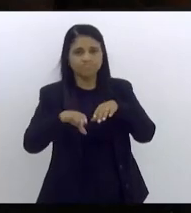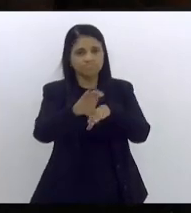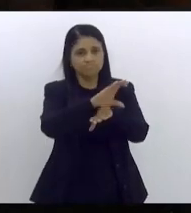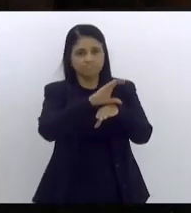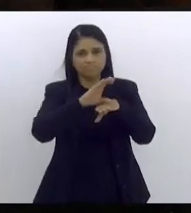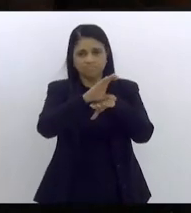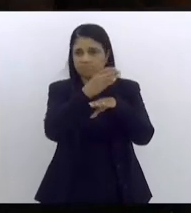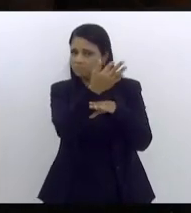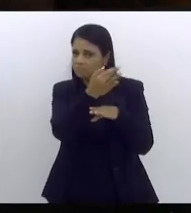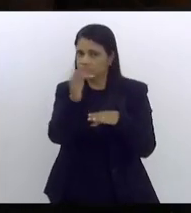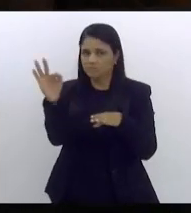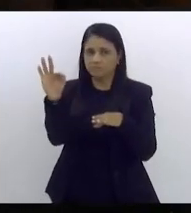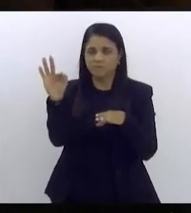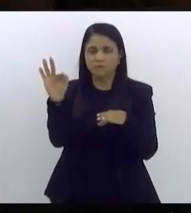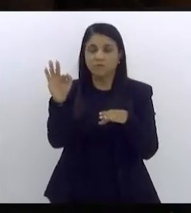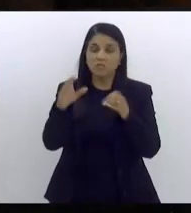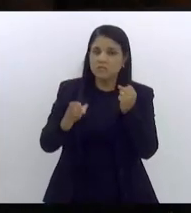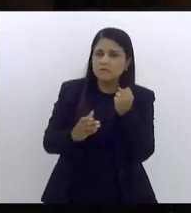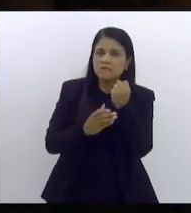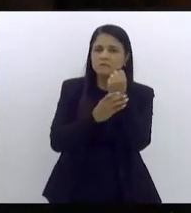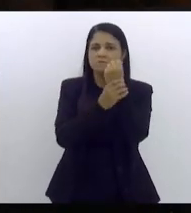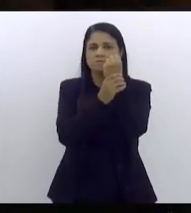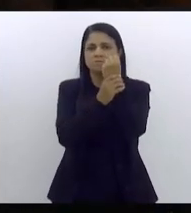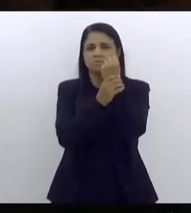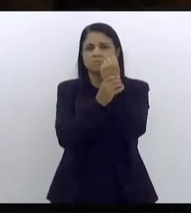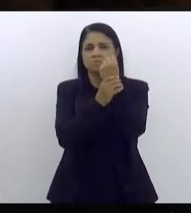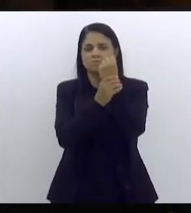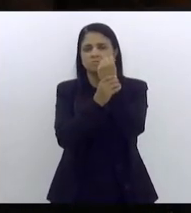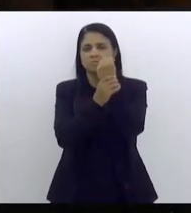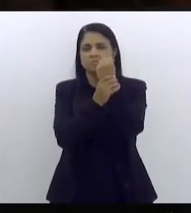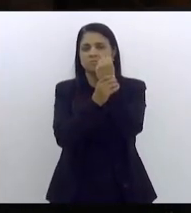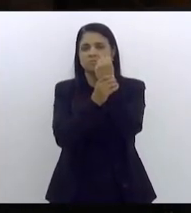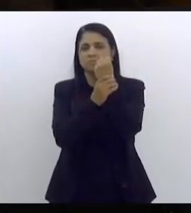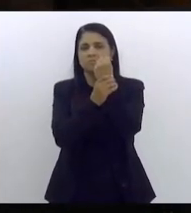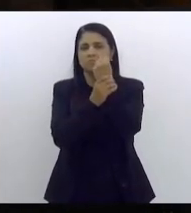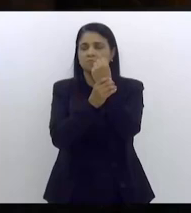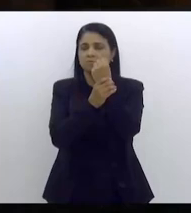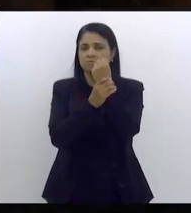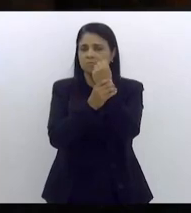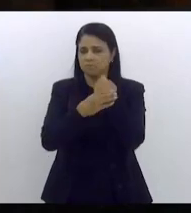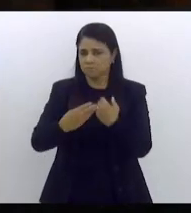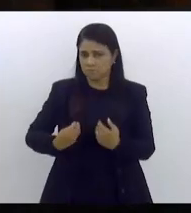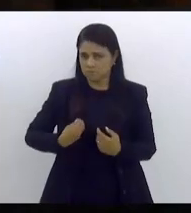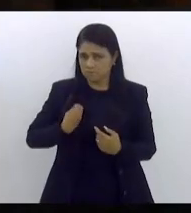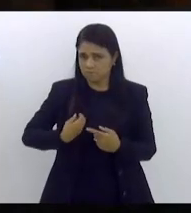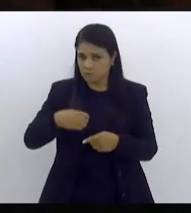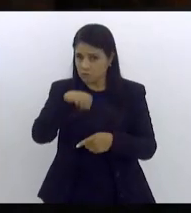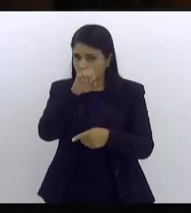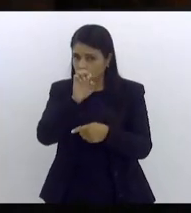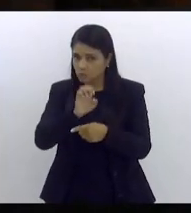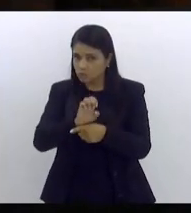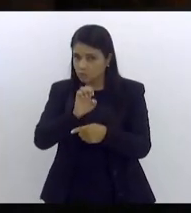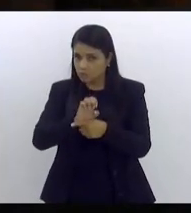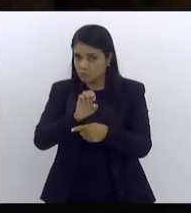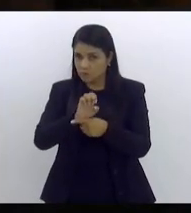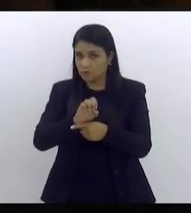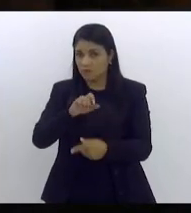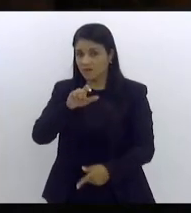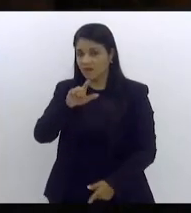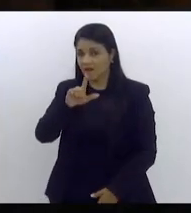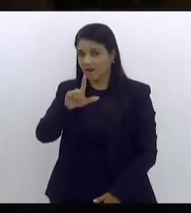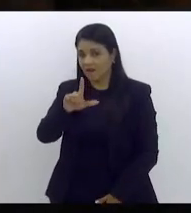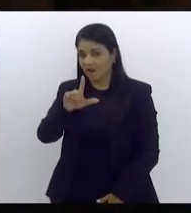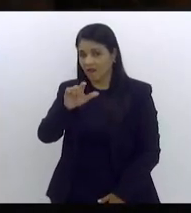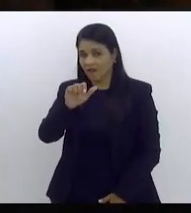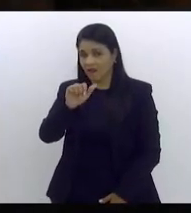Federal e na garantia que nós vivemos num Estado laico. O